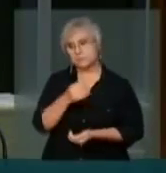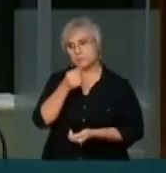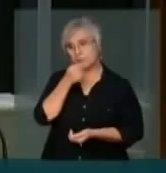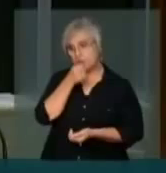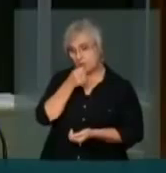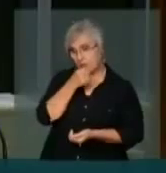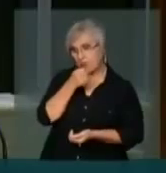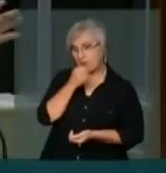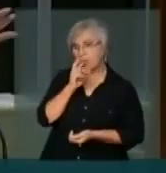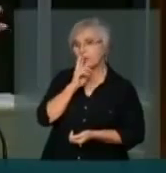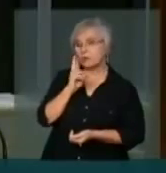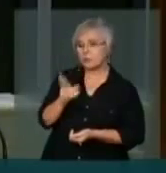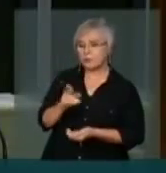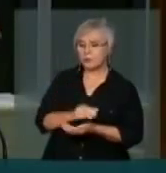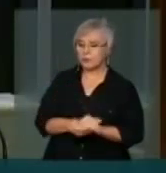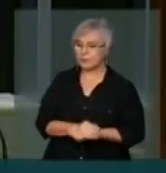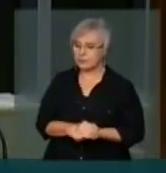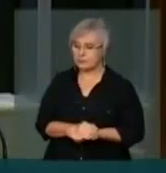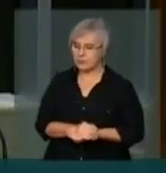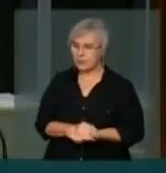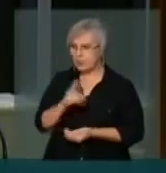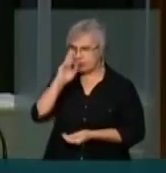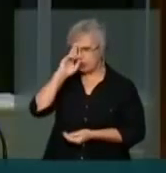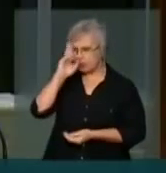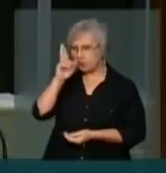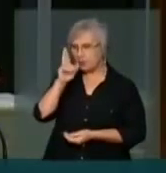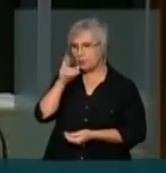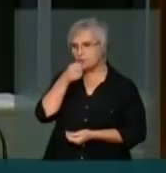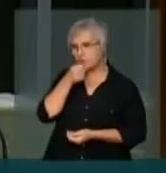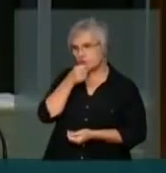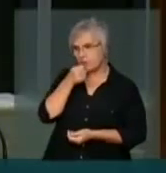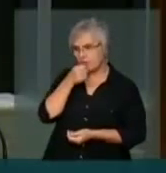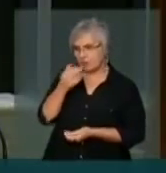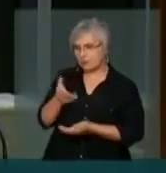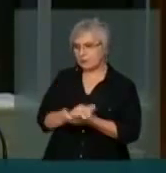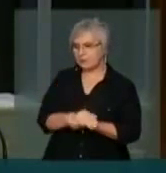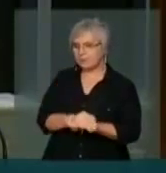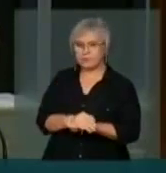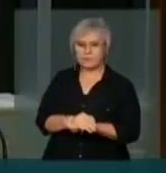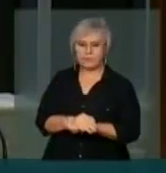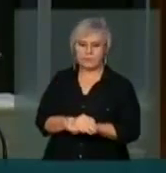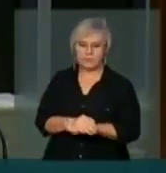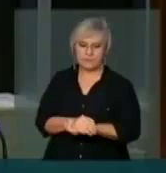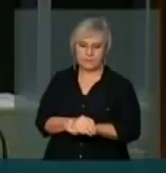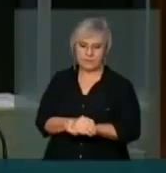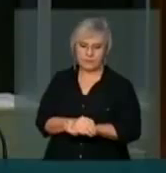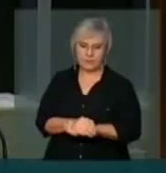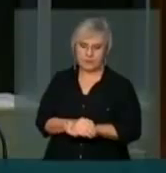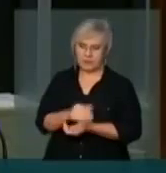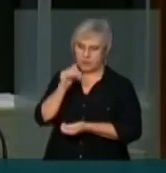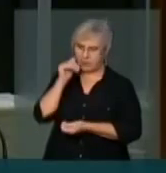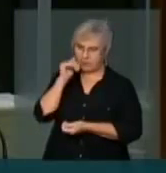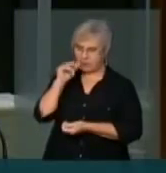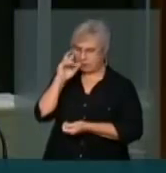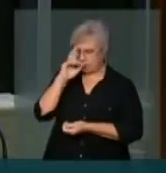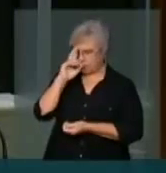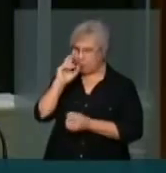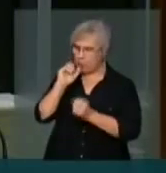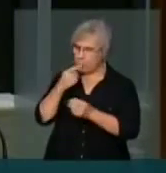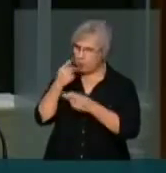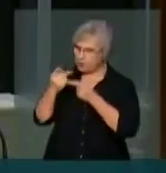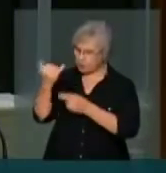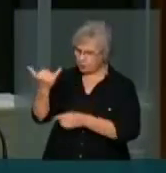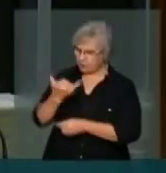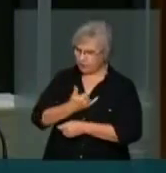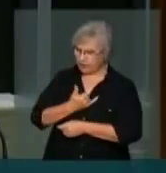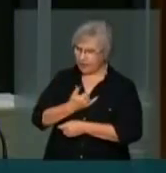economista: caro jornalista, a senhora pode me dizer se no